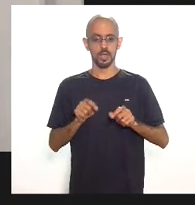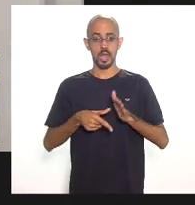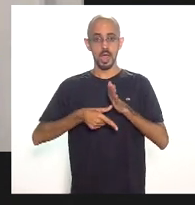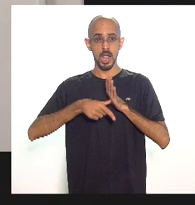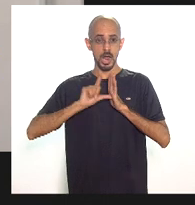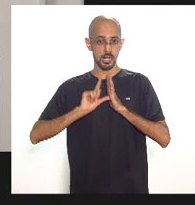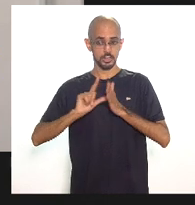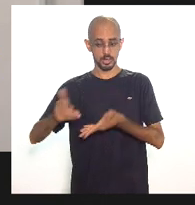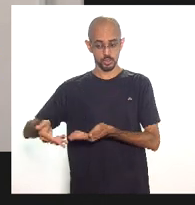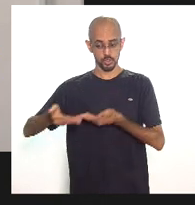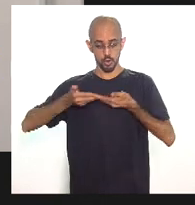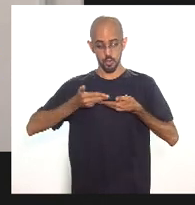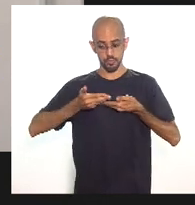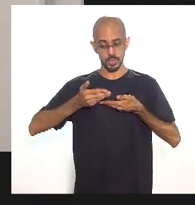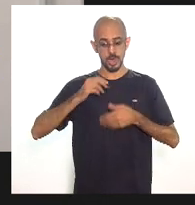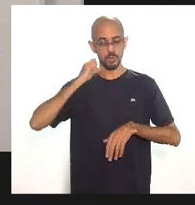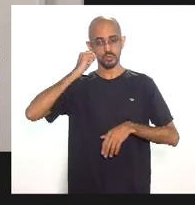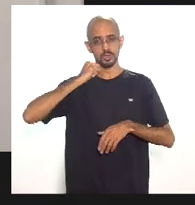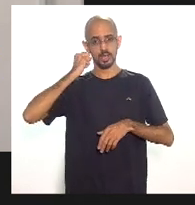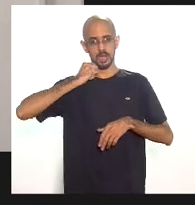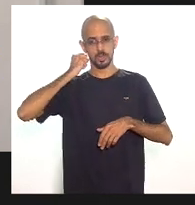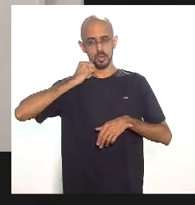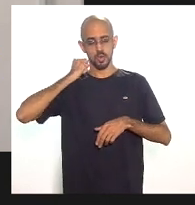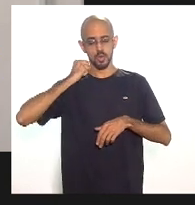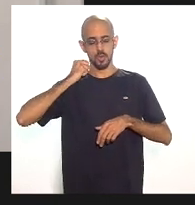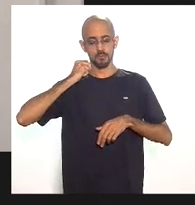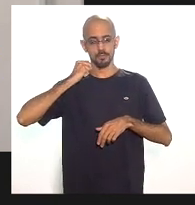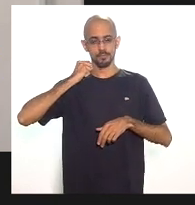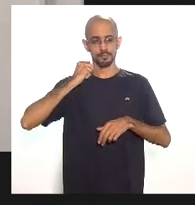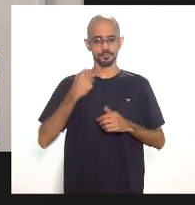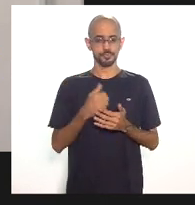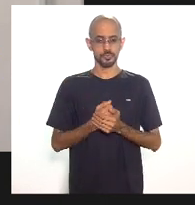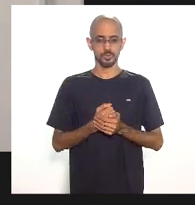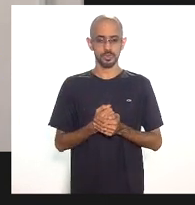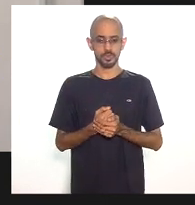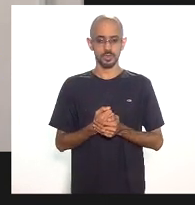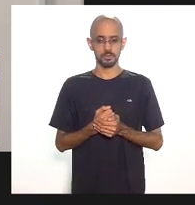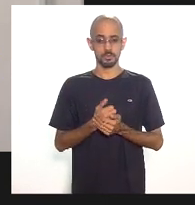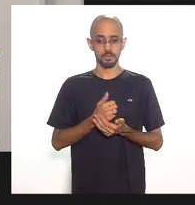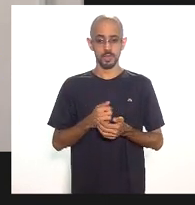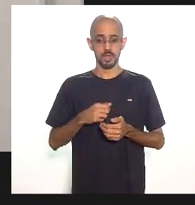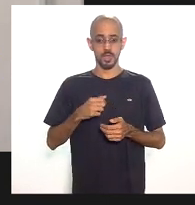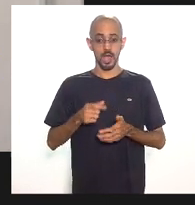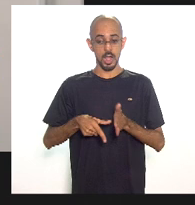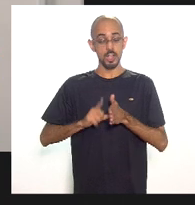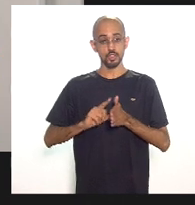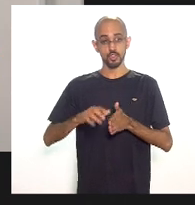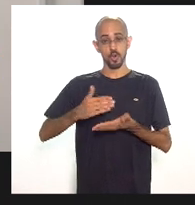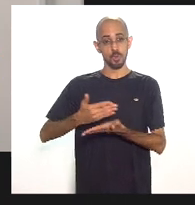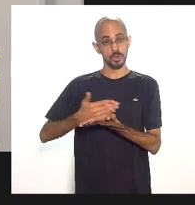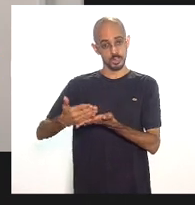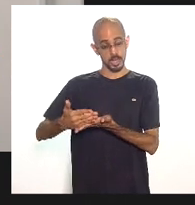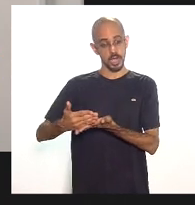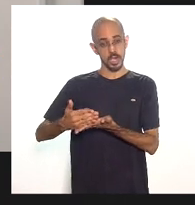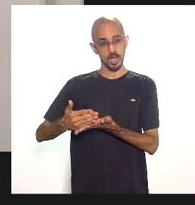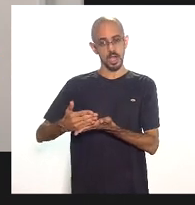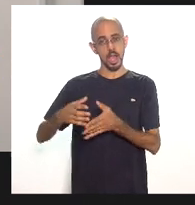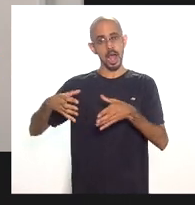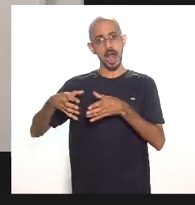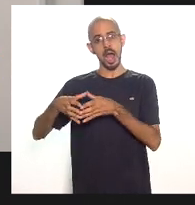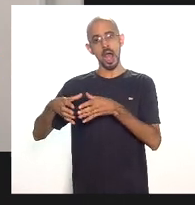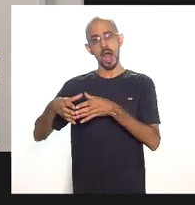convidar o senador para ingressar na reunião, a assessoria dele já está atenta, já está